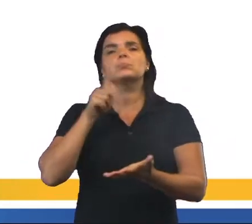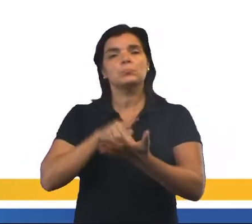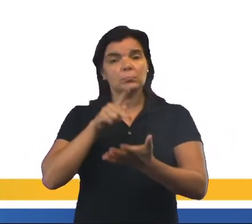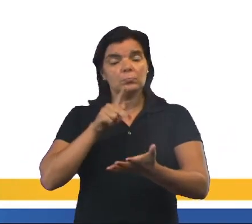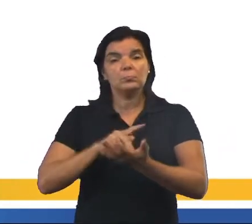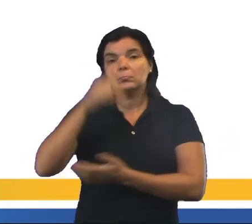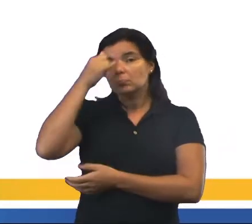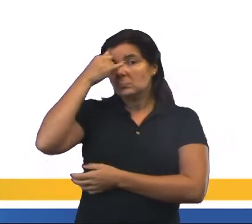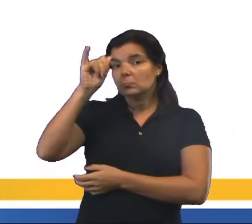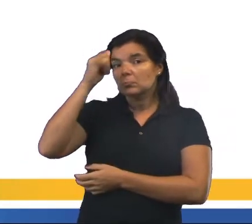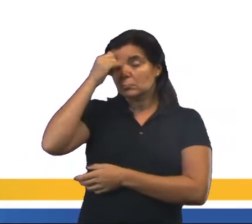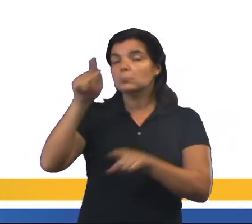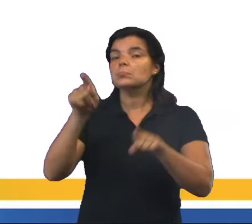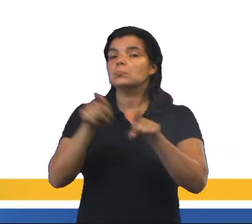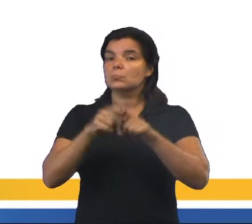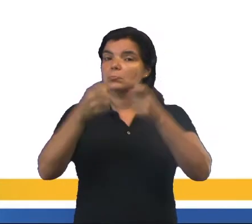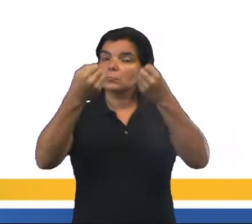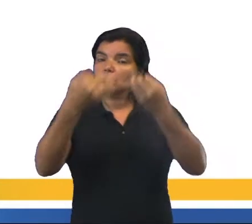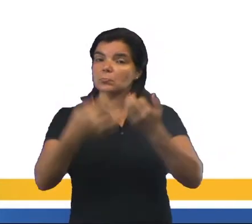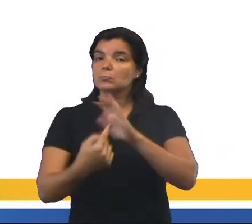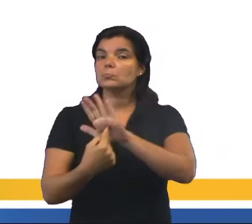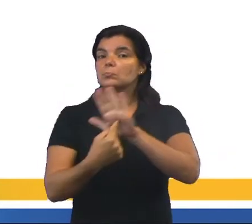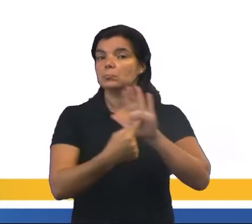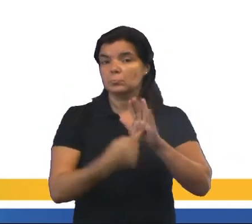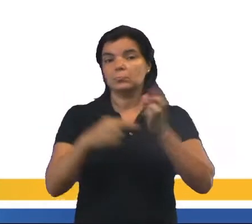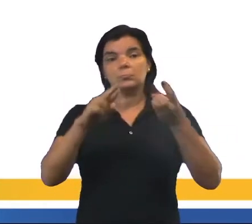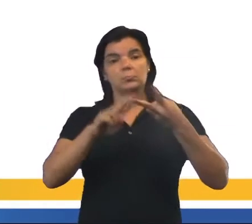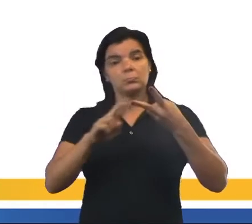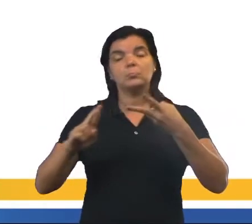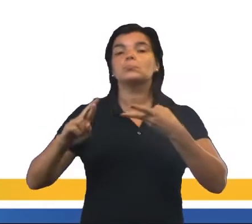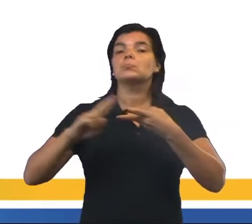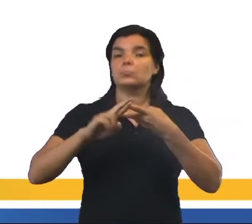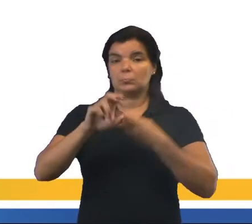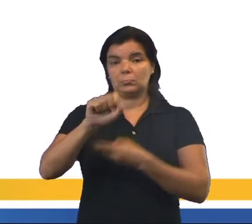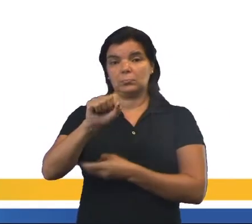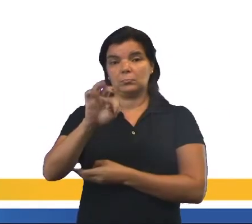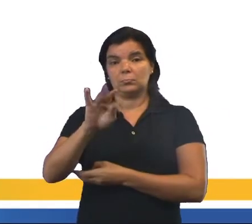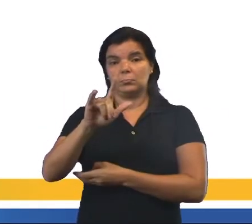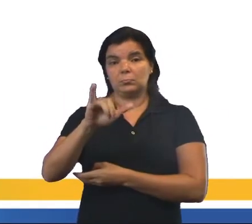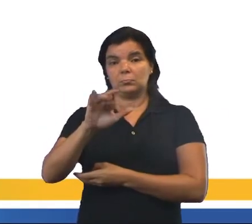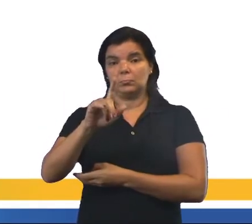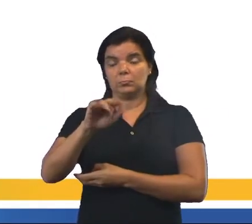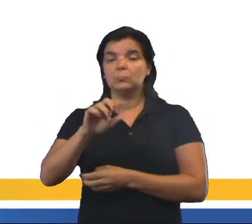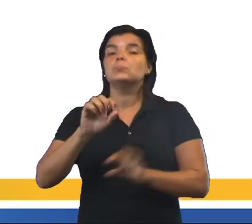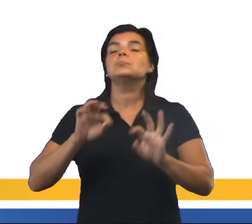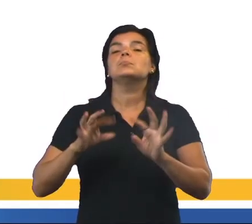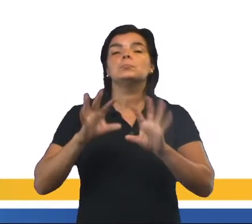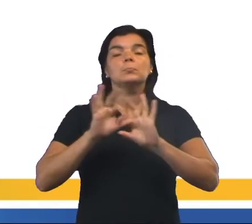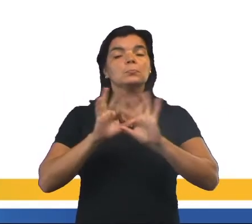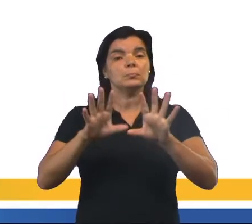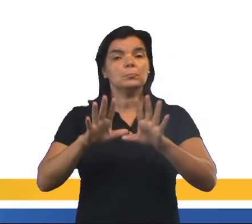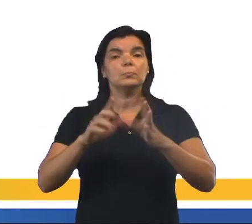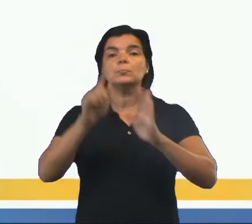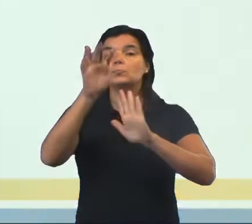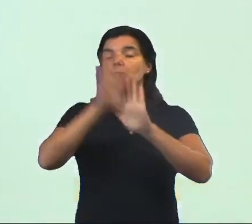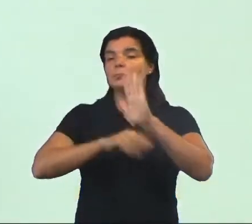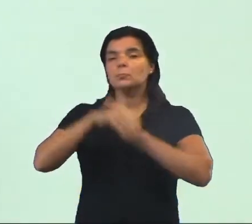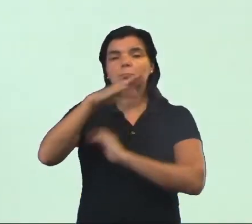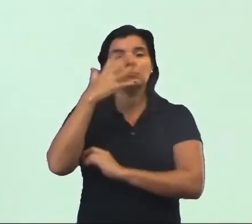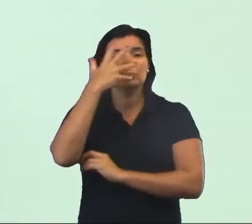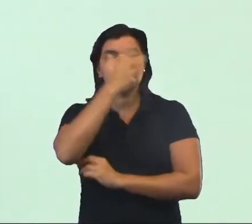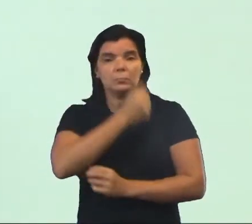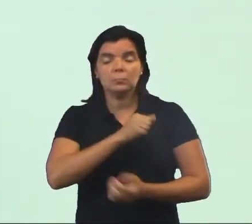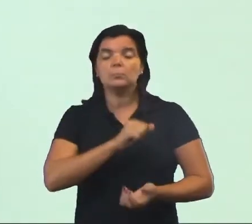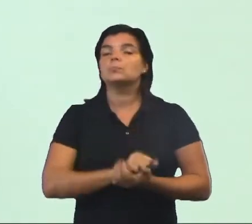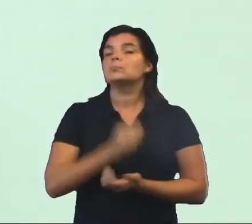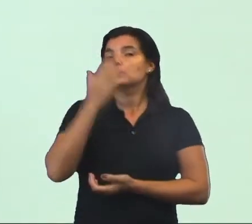forma criativa, estamos perante um recurso estilístico. Agora, vamos ler uma notícia para a